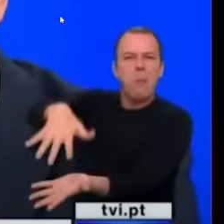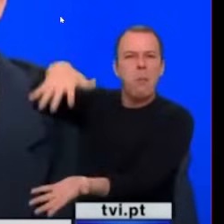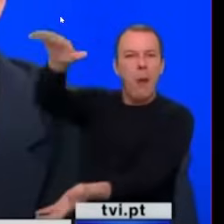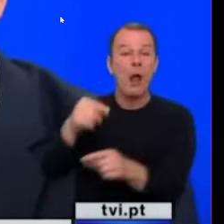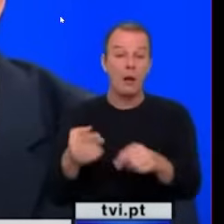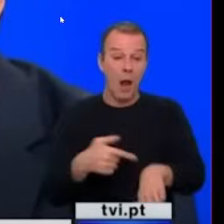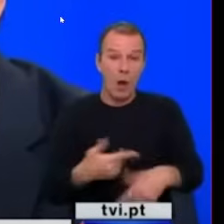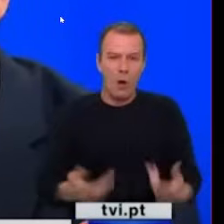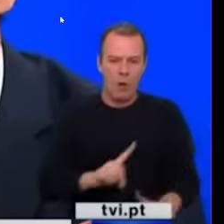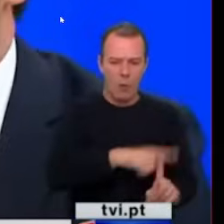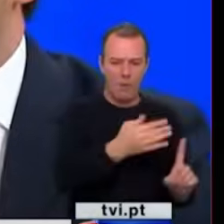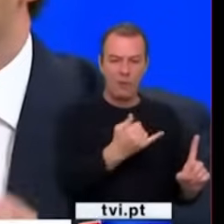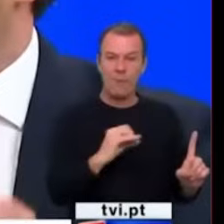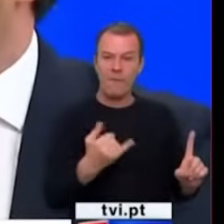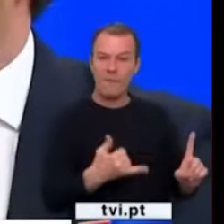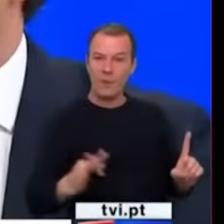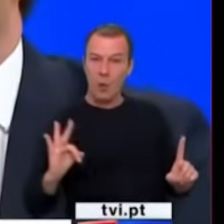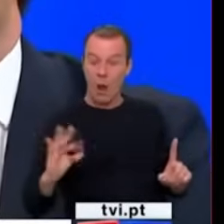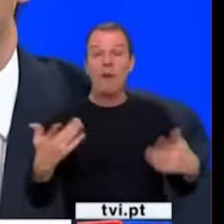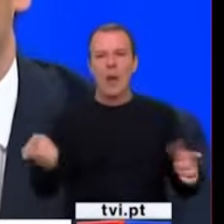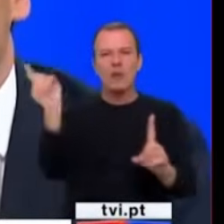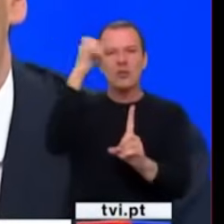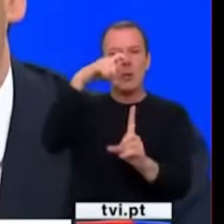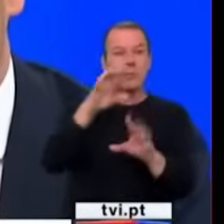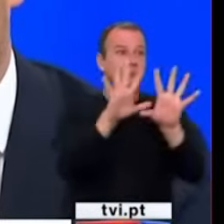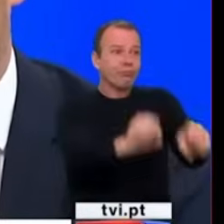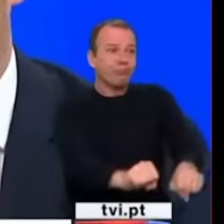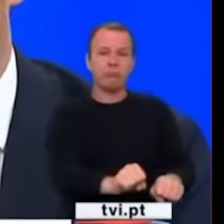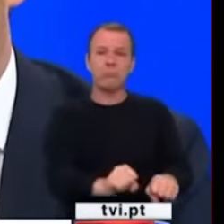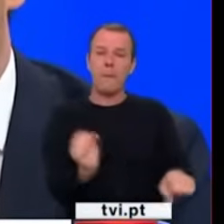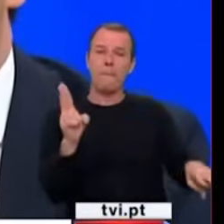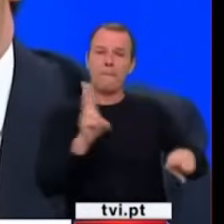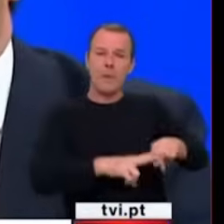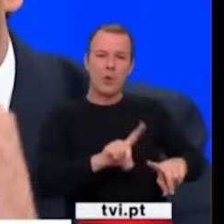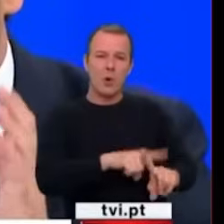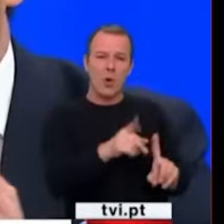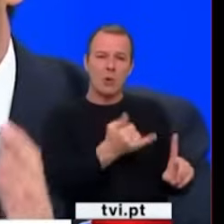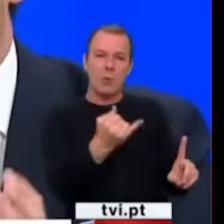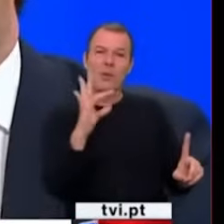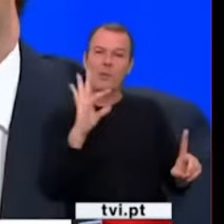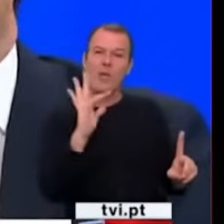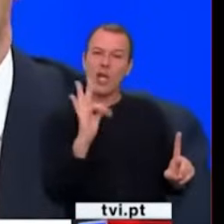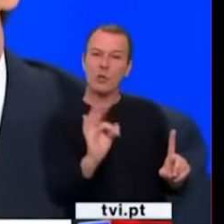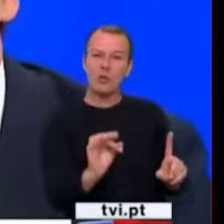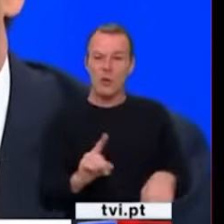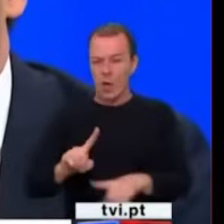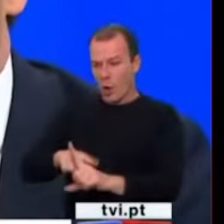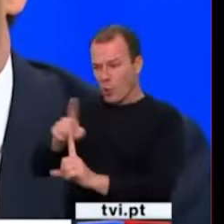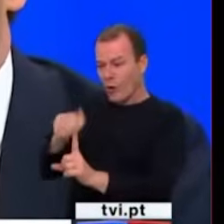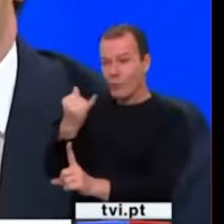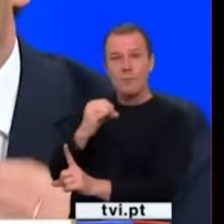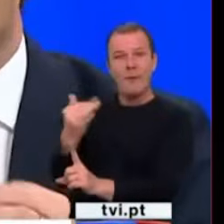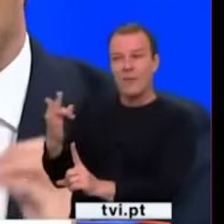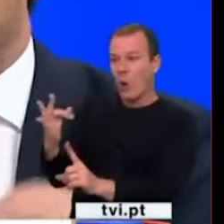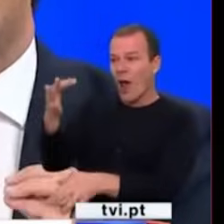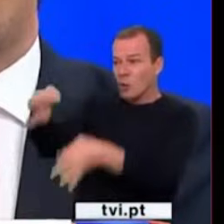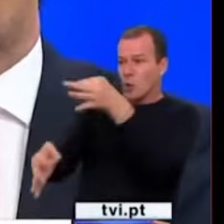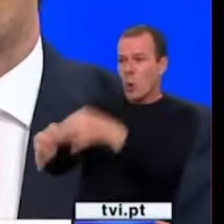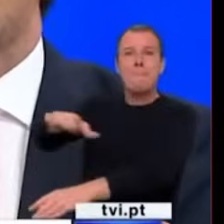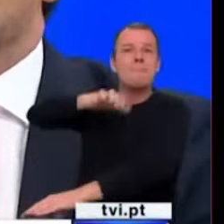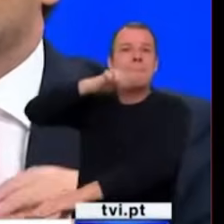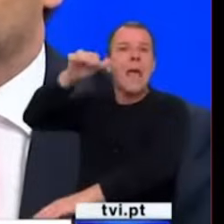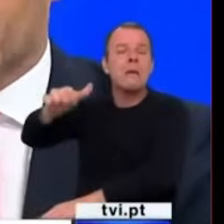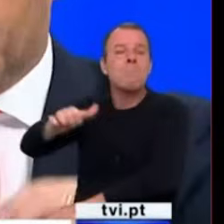2024 Pedro nun Santos José Sócrates é em novembro de 2014 em 2024 Ainda não foi a julgamento